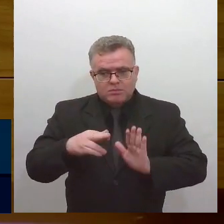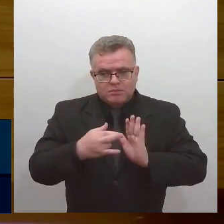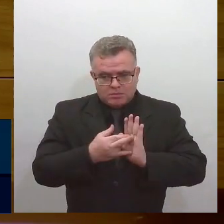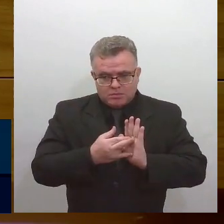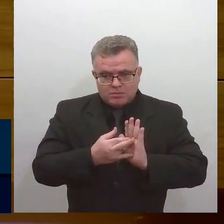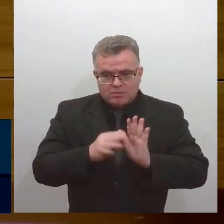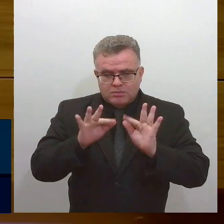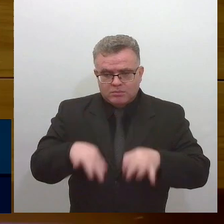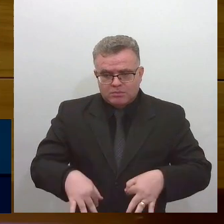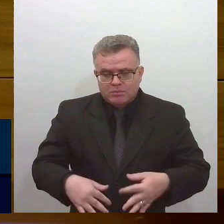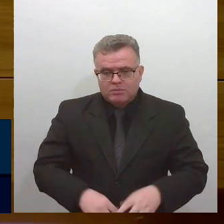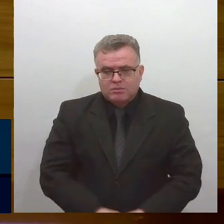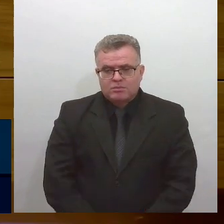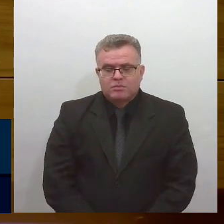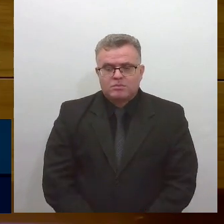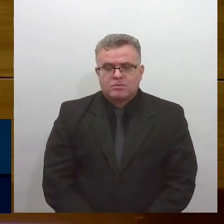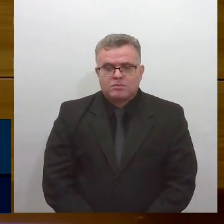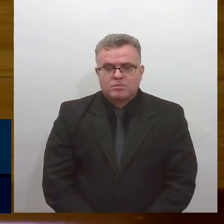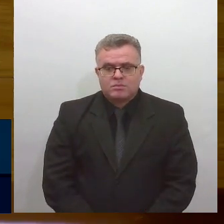a